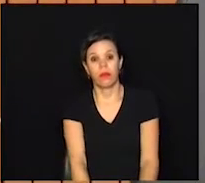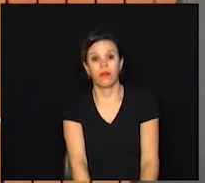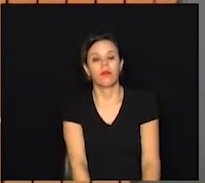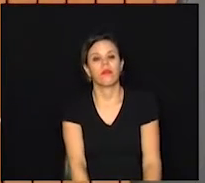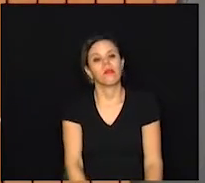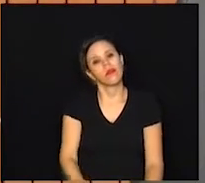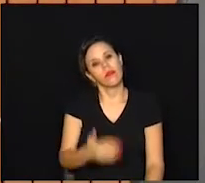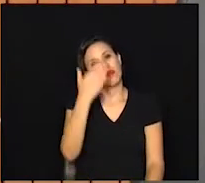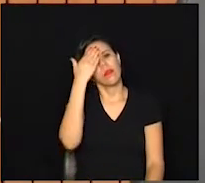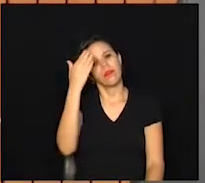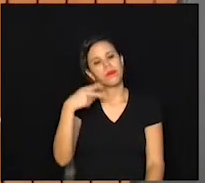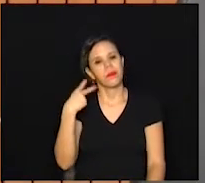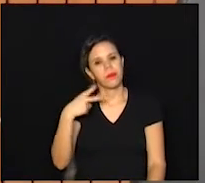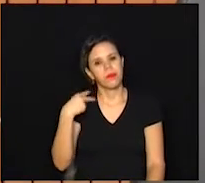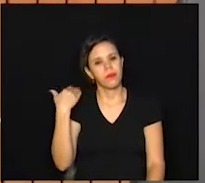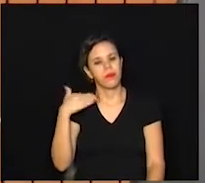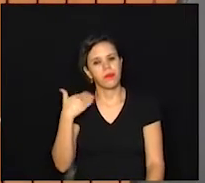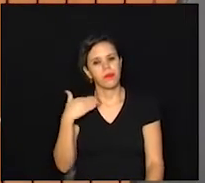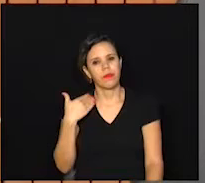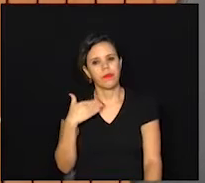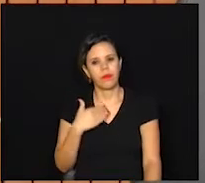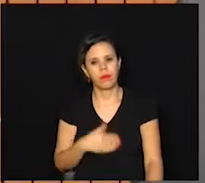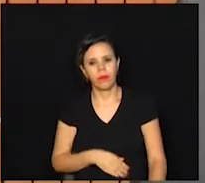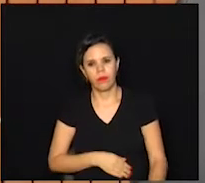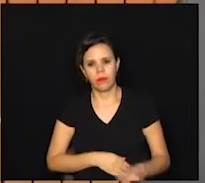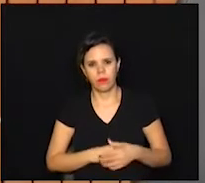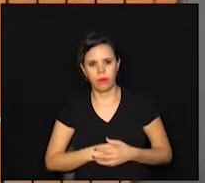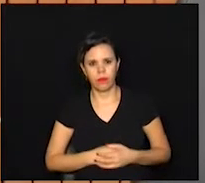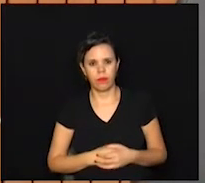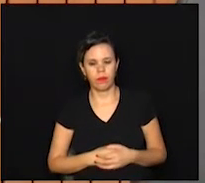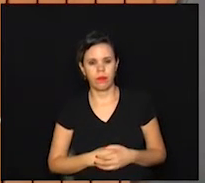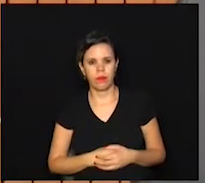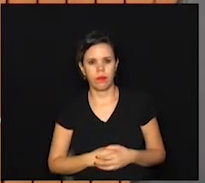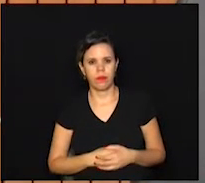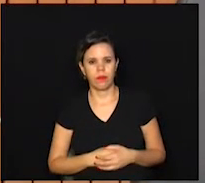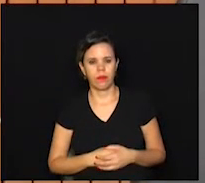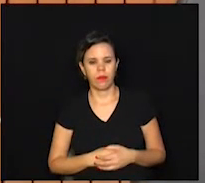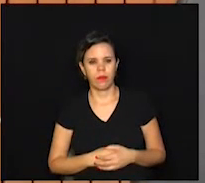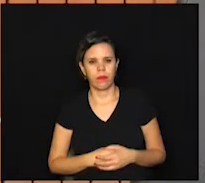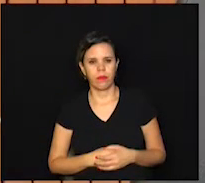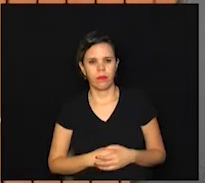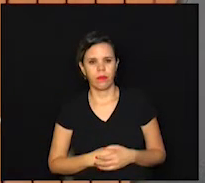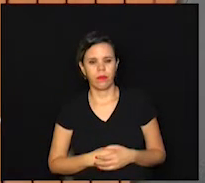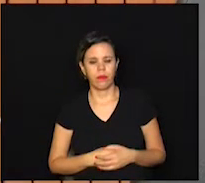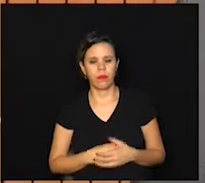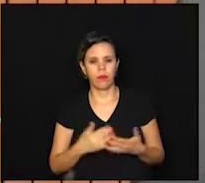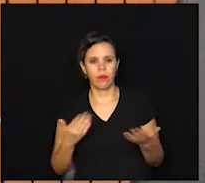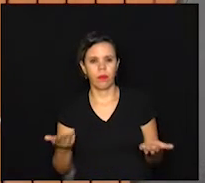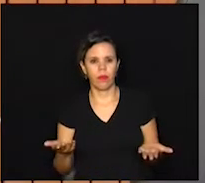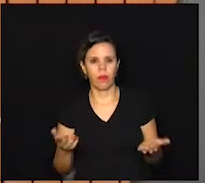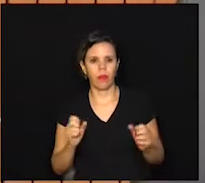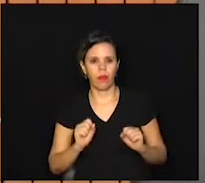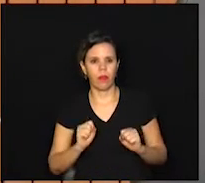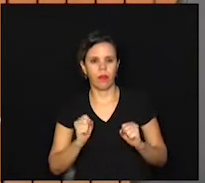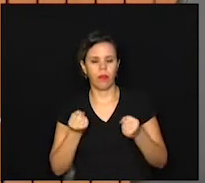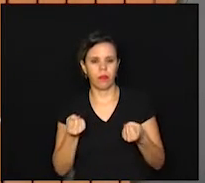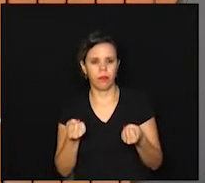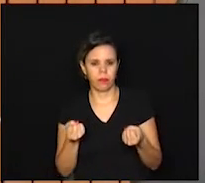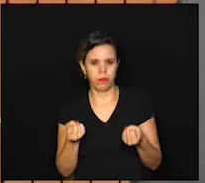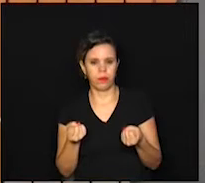Muitíssimo obrigada, vereadora Mariana Conte. É justamente isso, quando a gente defende